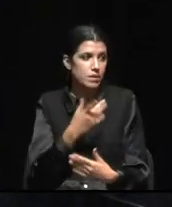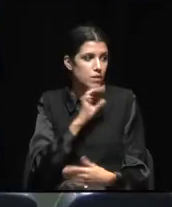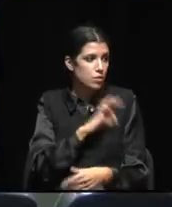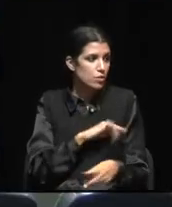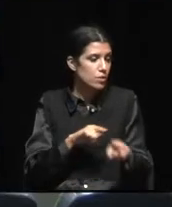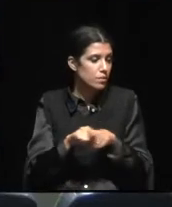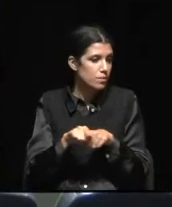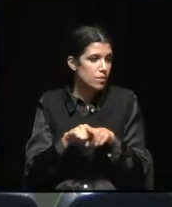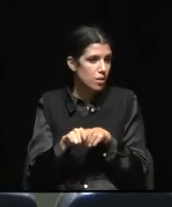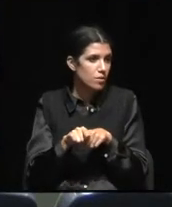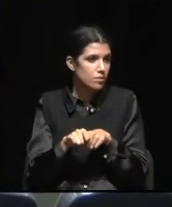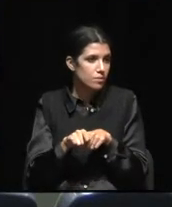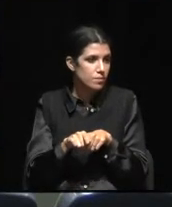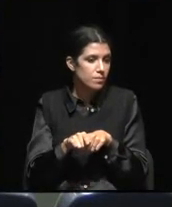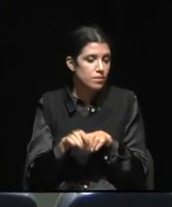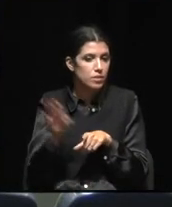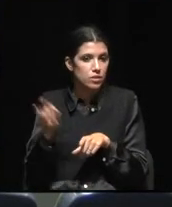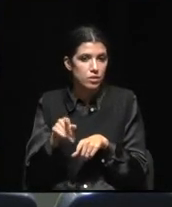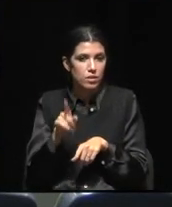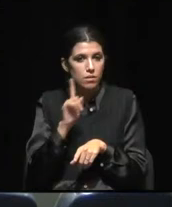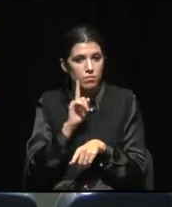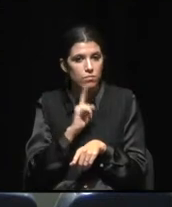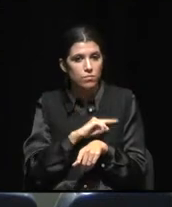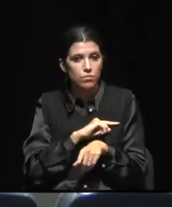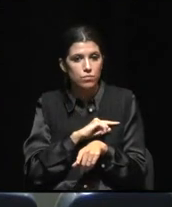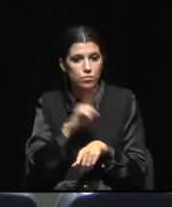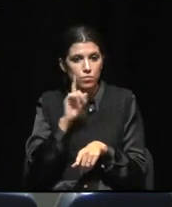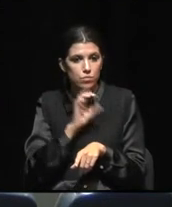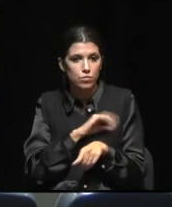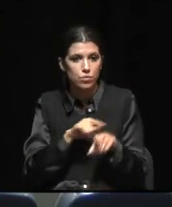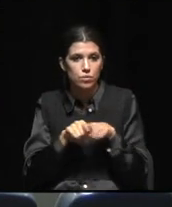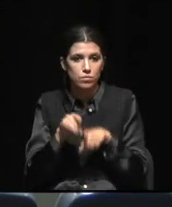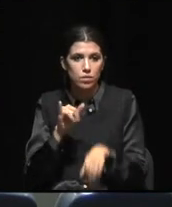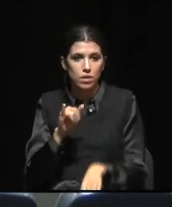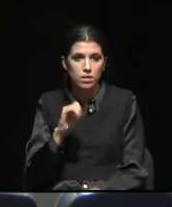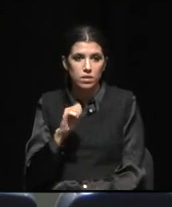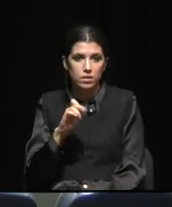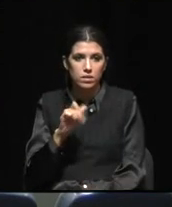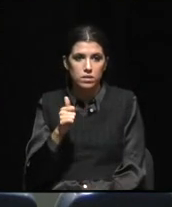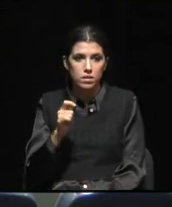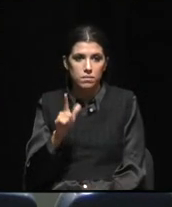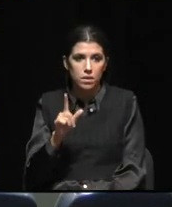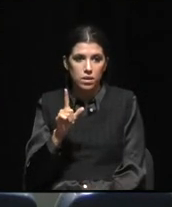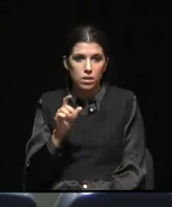obrigada senhor Deputado chama deputada Isabel mes Lopes para apresentar a Moção do